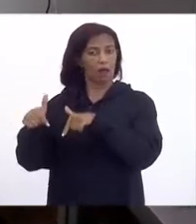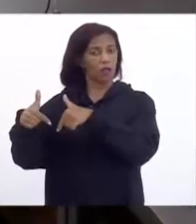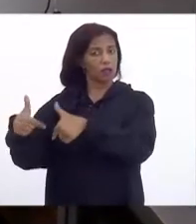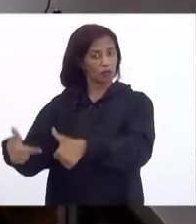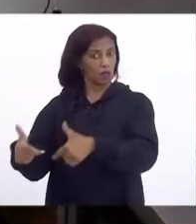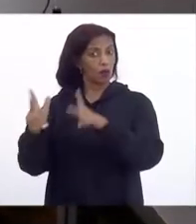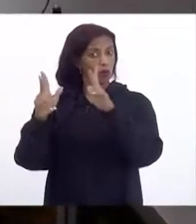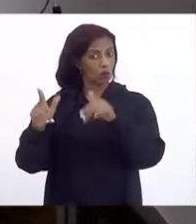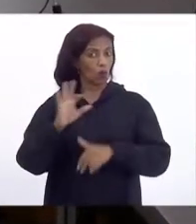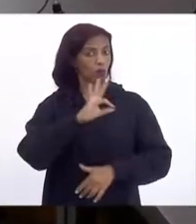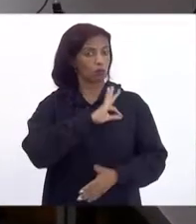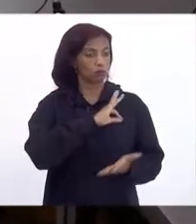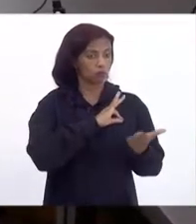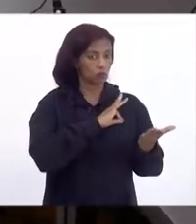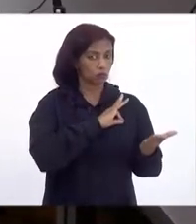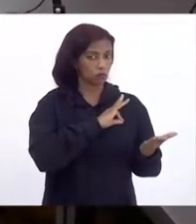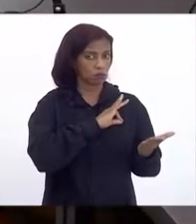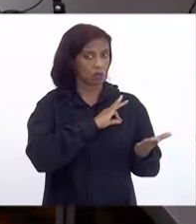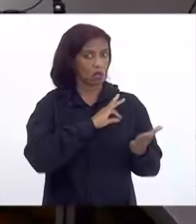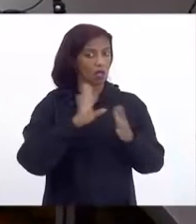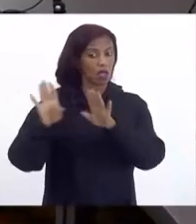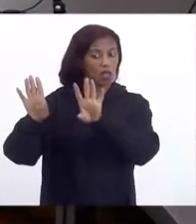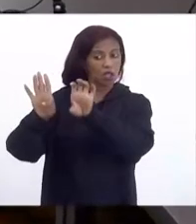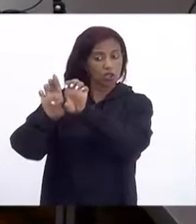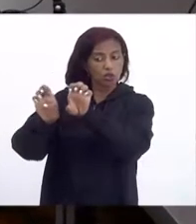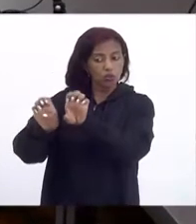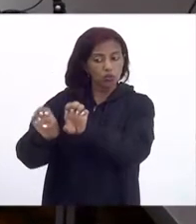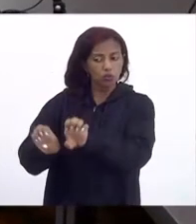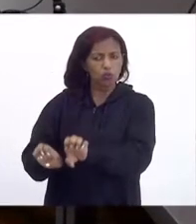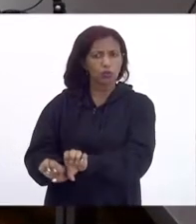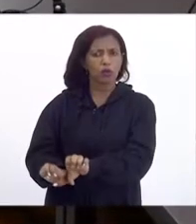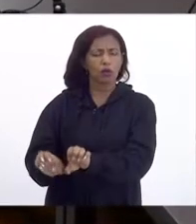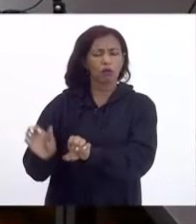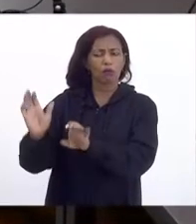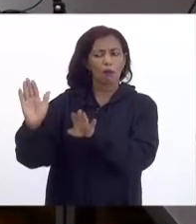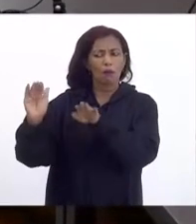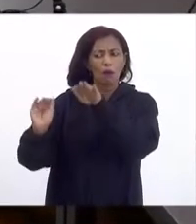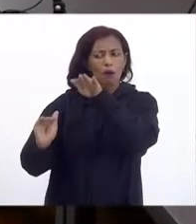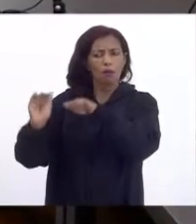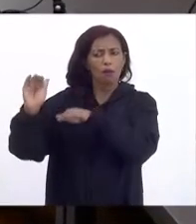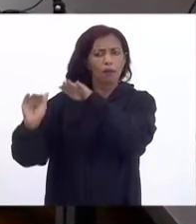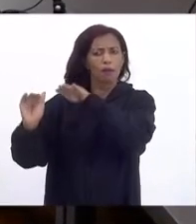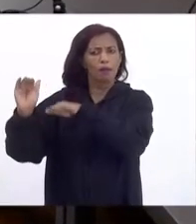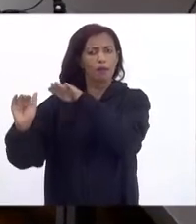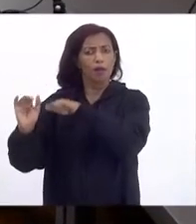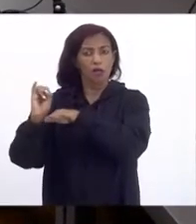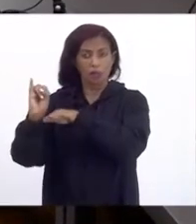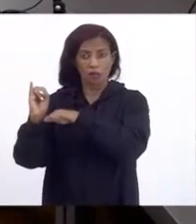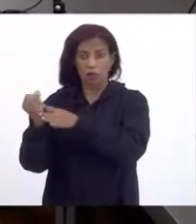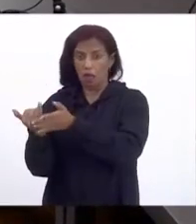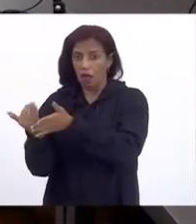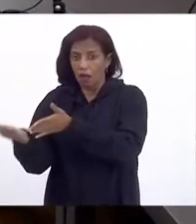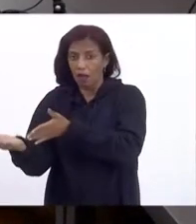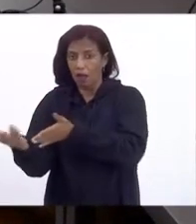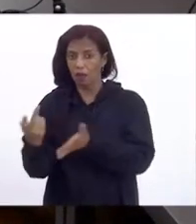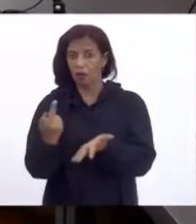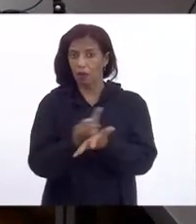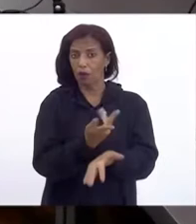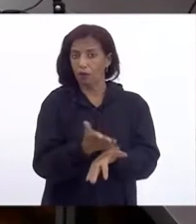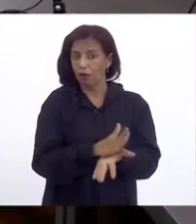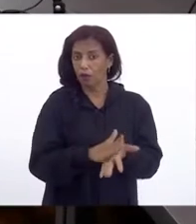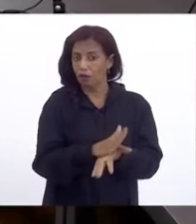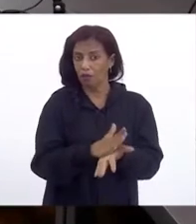disse a deputada Marta Rocha, estruturantes. Né? Porque, senão, quando ele acaba, não aconteceu nada